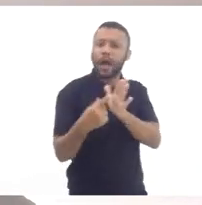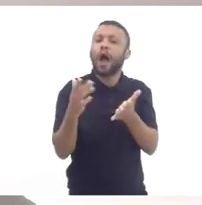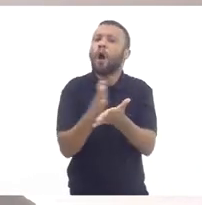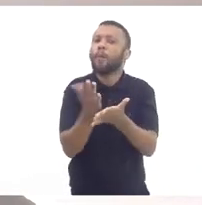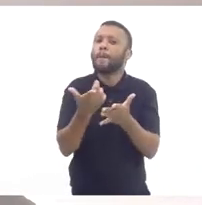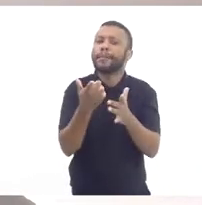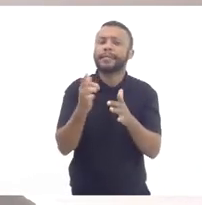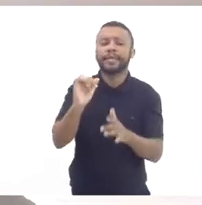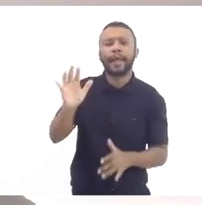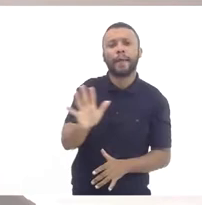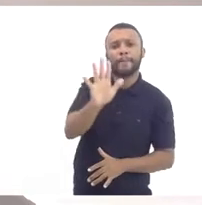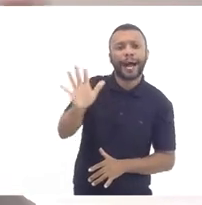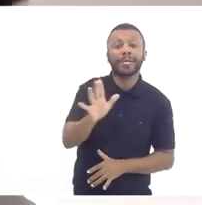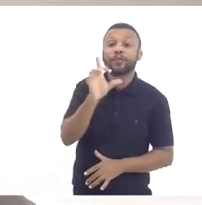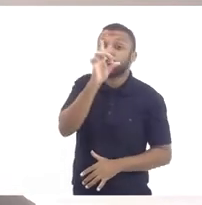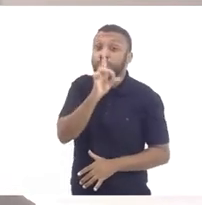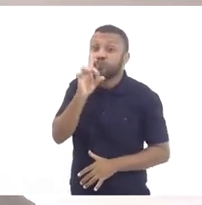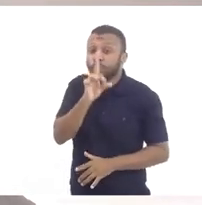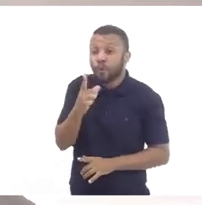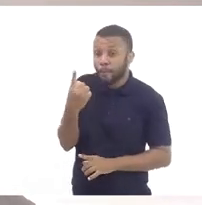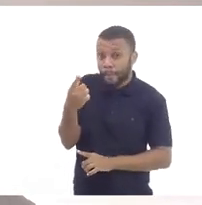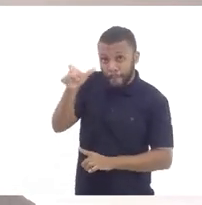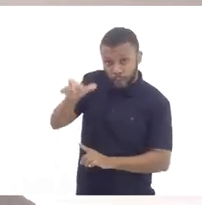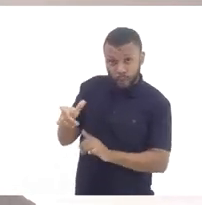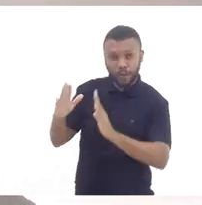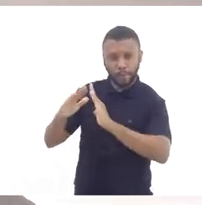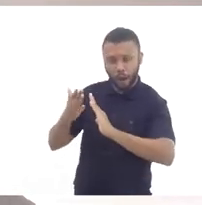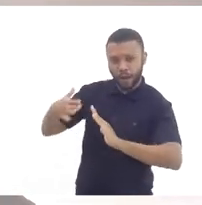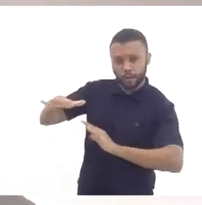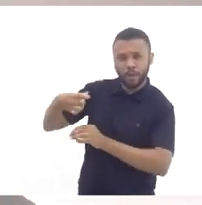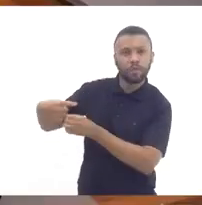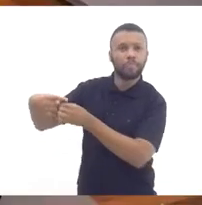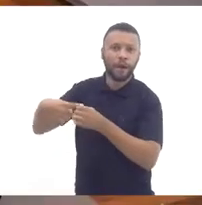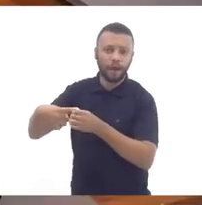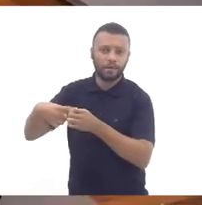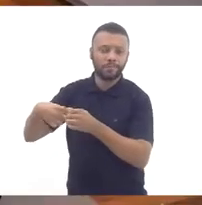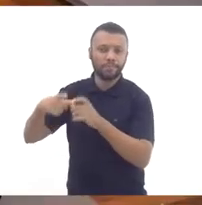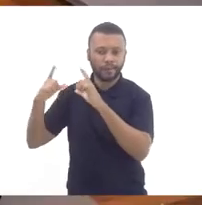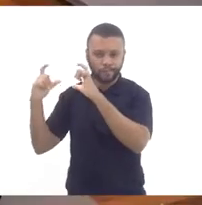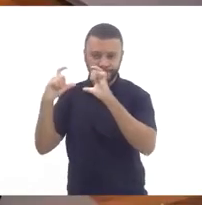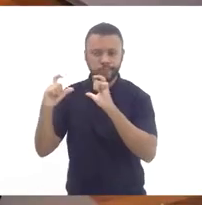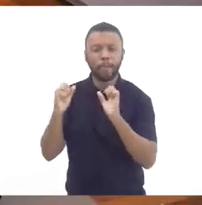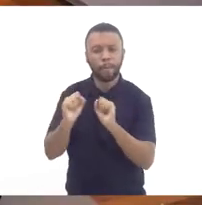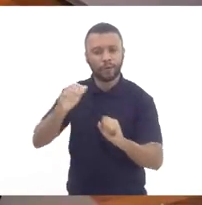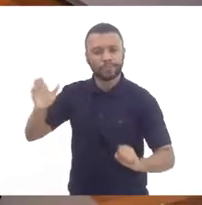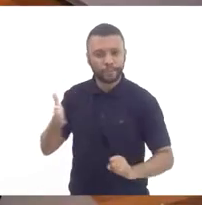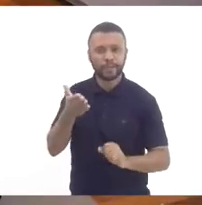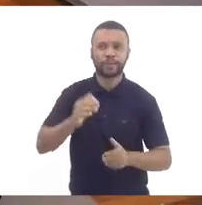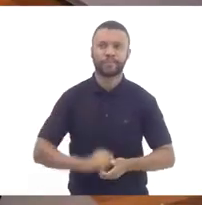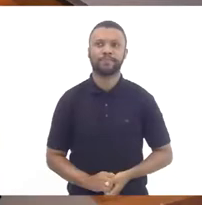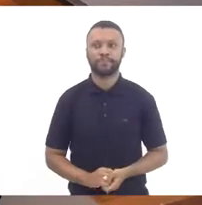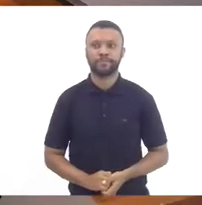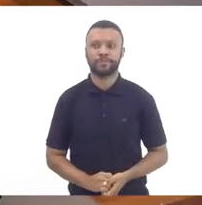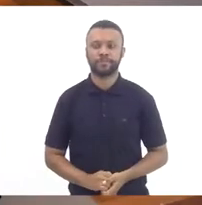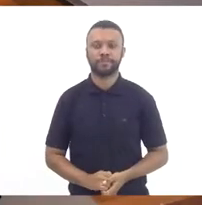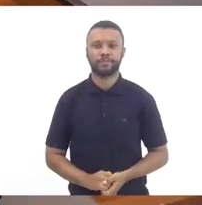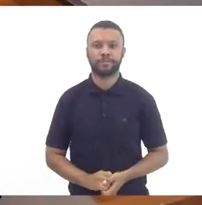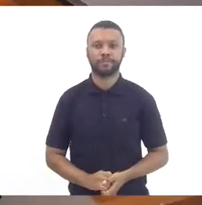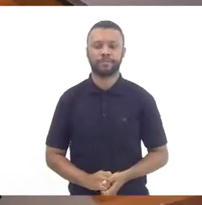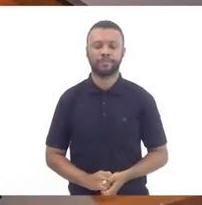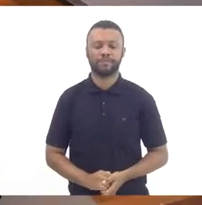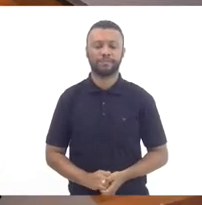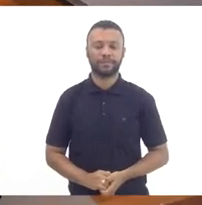foi uma moradora, uma assessora minha que fez para mim. Ok, pode passar. Como está deteriorada a questão dos